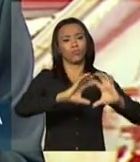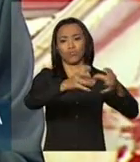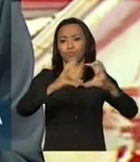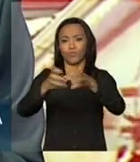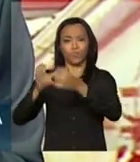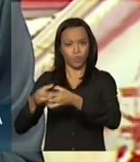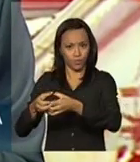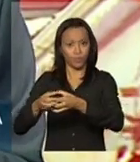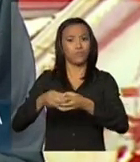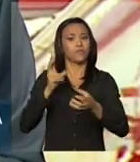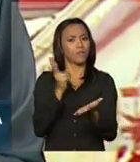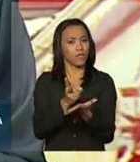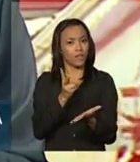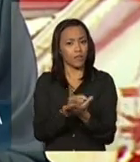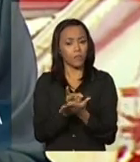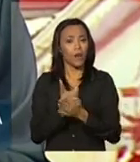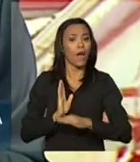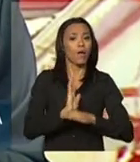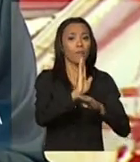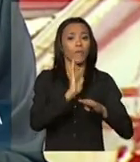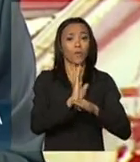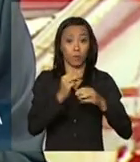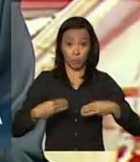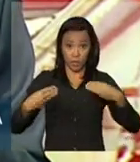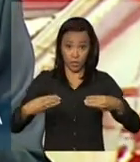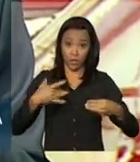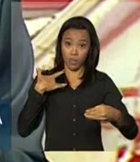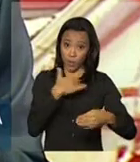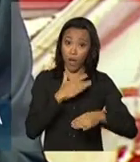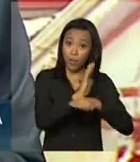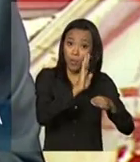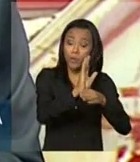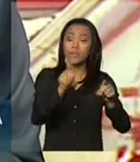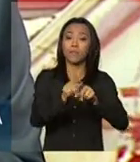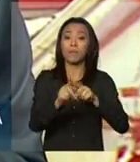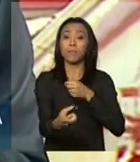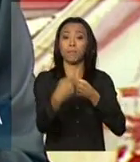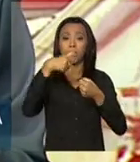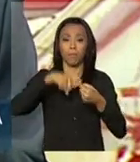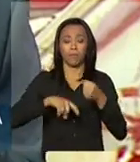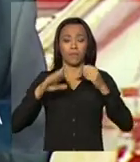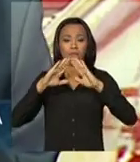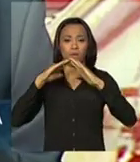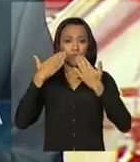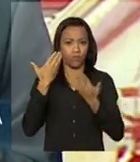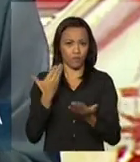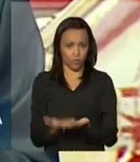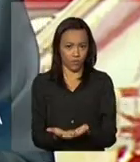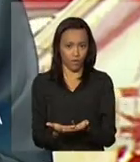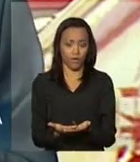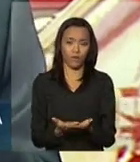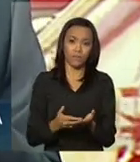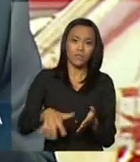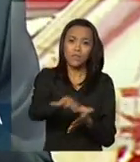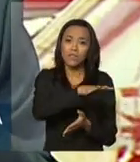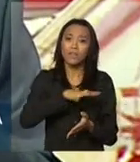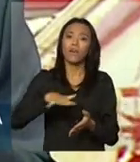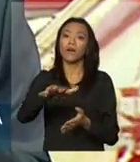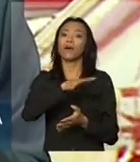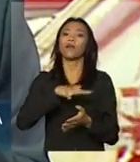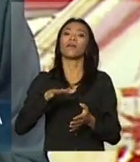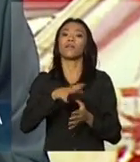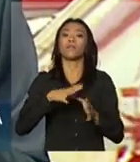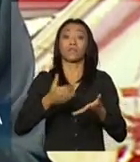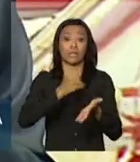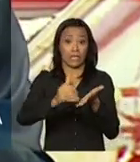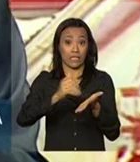recebem um apoio continuado do Ministério para isso, nas escolas, em parceria com o setor de educação,